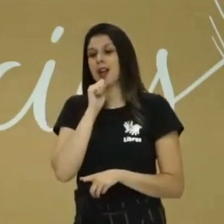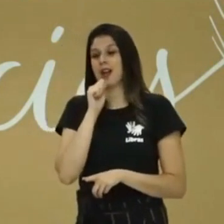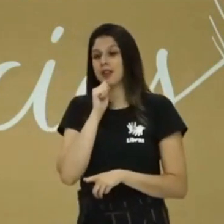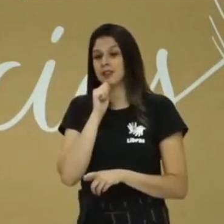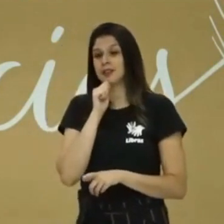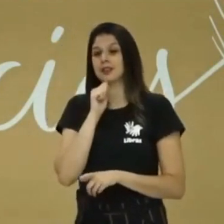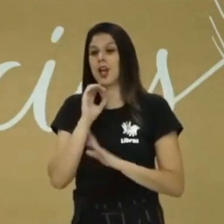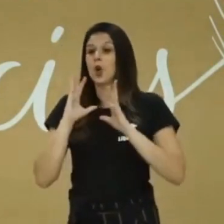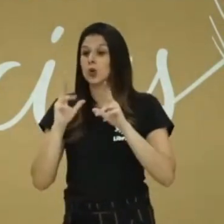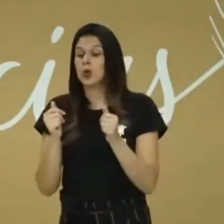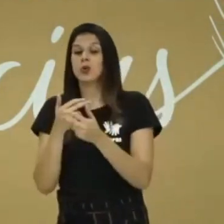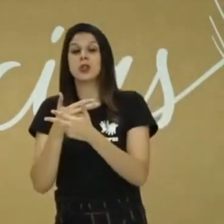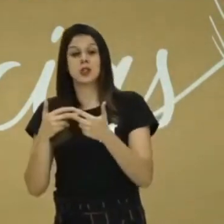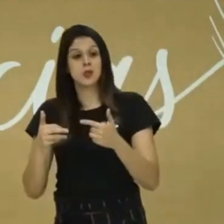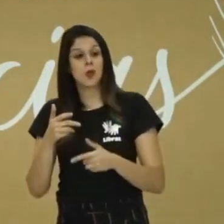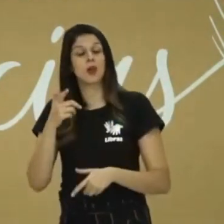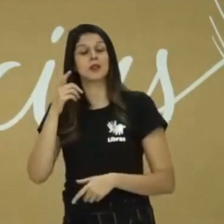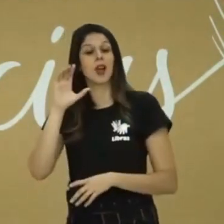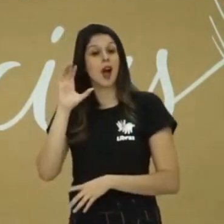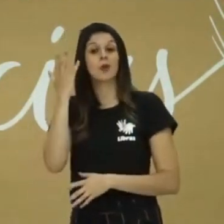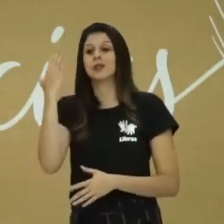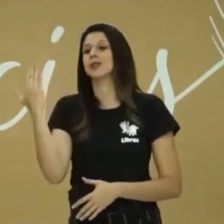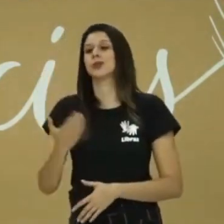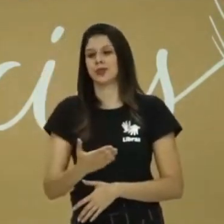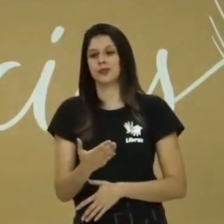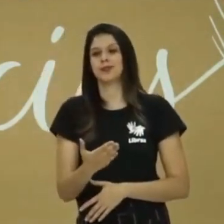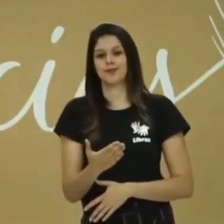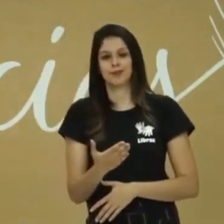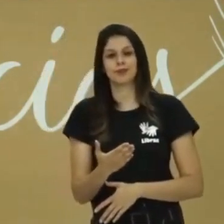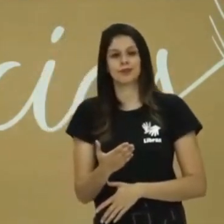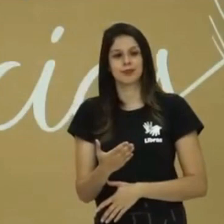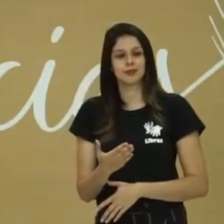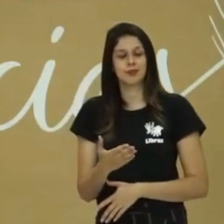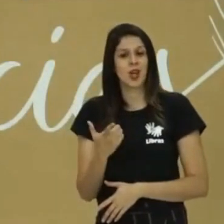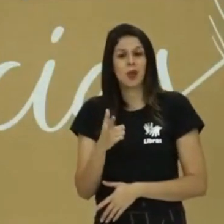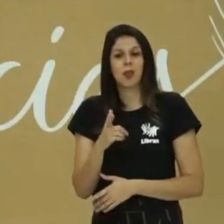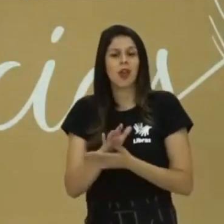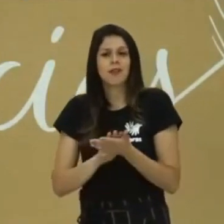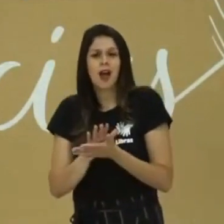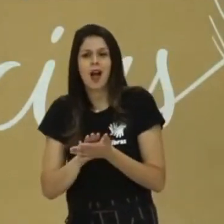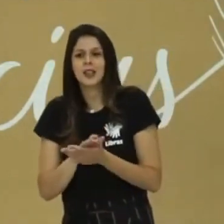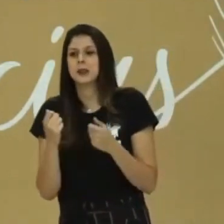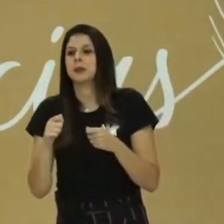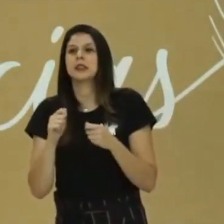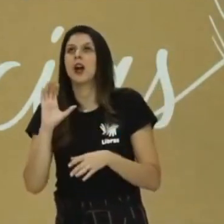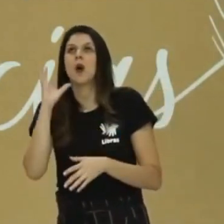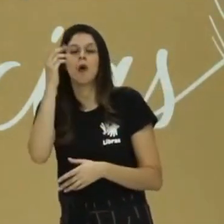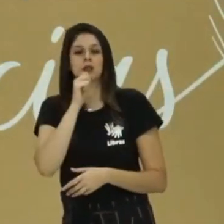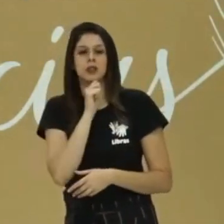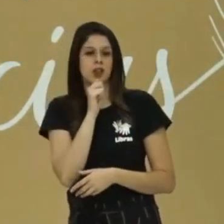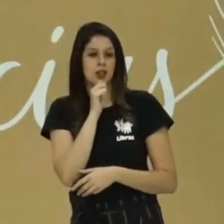igreja todas elas já se cumpriram sem exceção e sem exceção de nenhuma